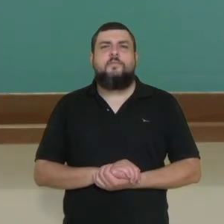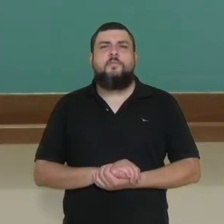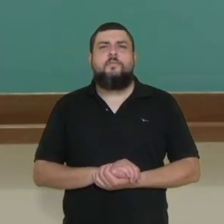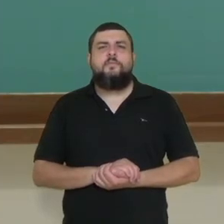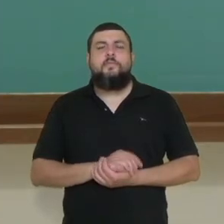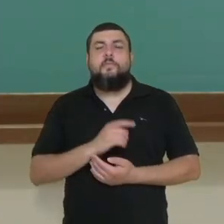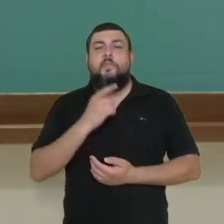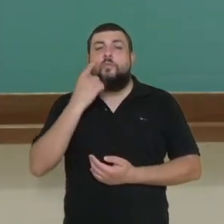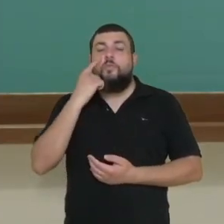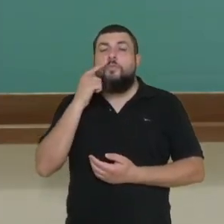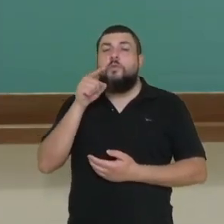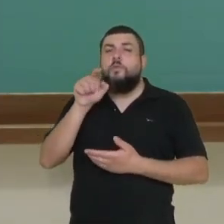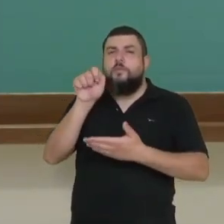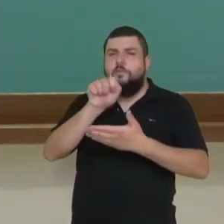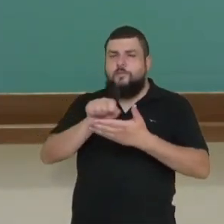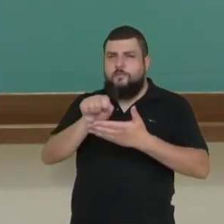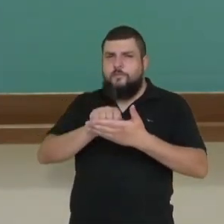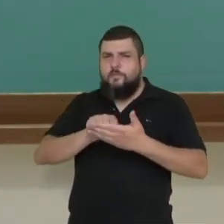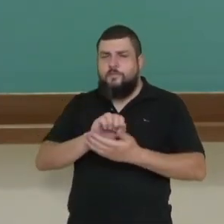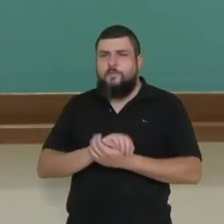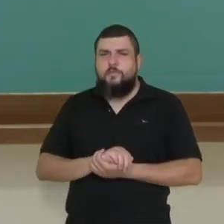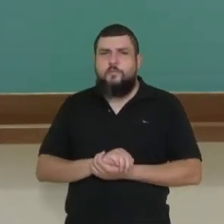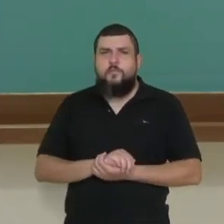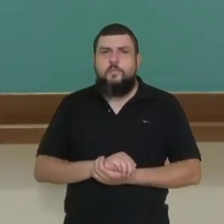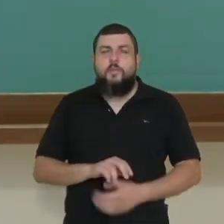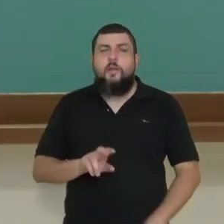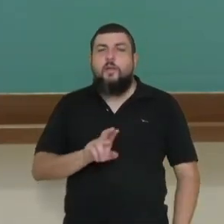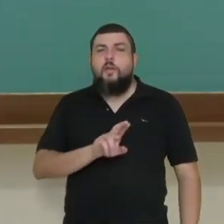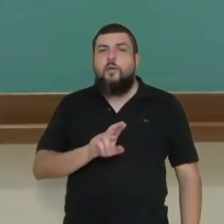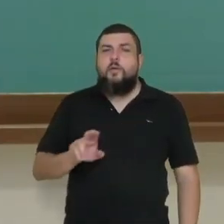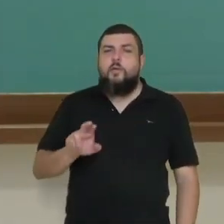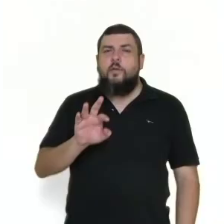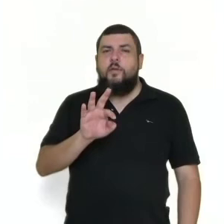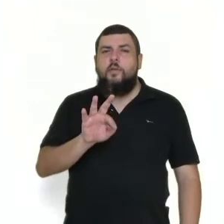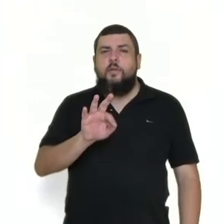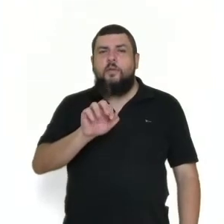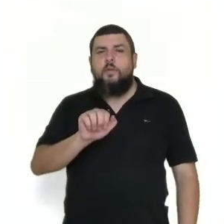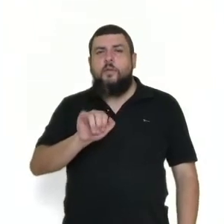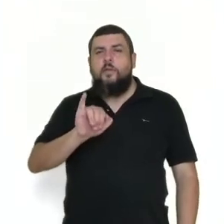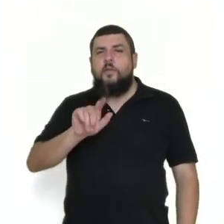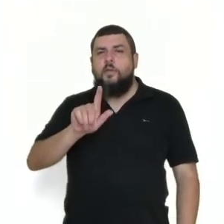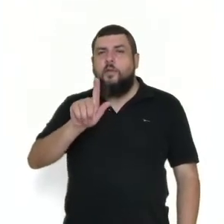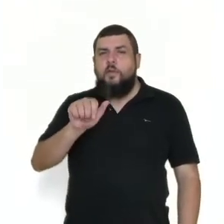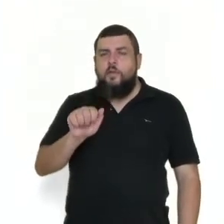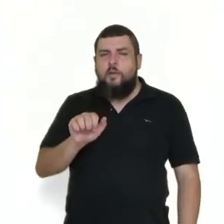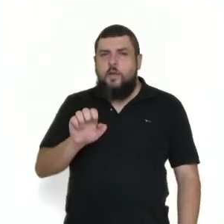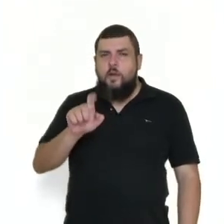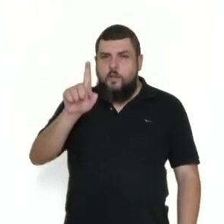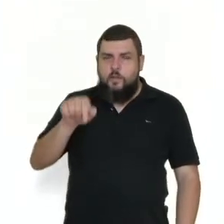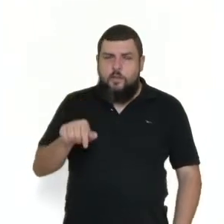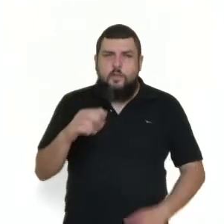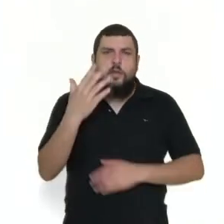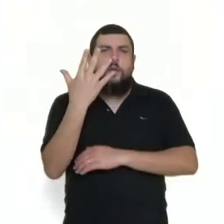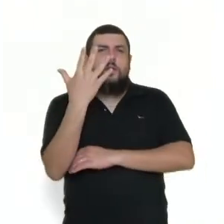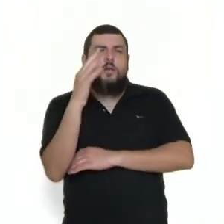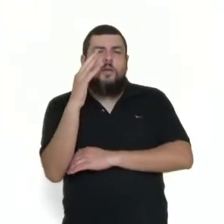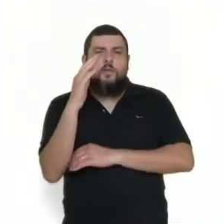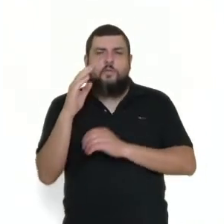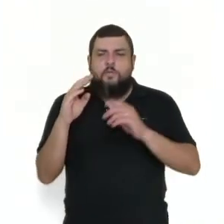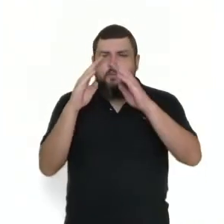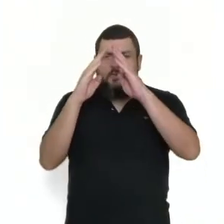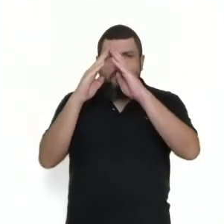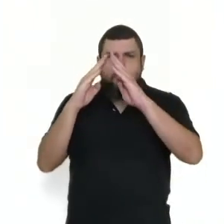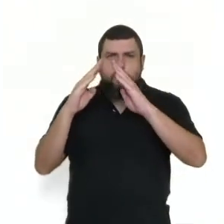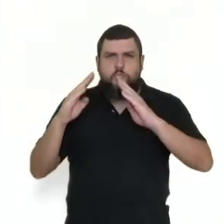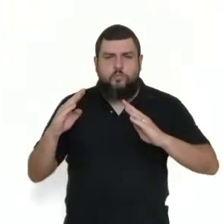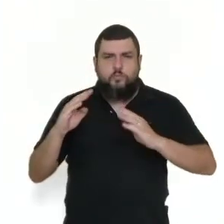Vamos ver o que você escreveu lá, gente. Esse bioma é conhecido como taiga, a chamada floresta de coníferas, né? Ou seja, o segundo bioma